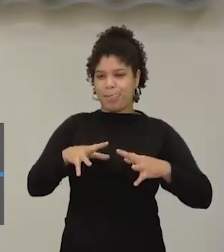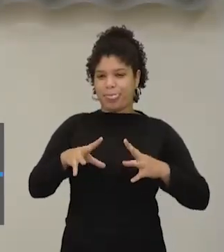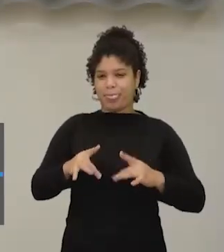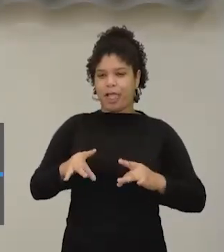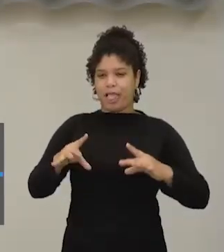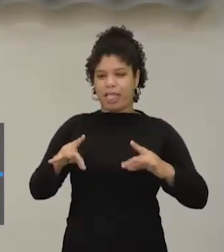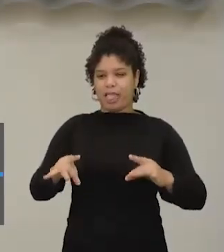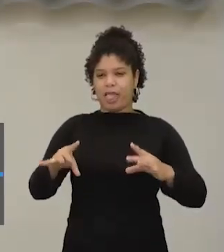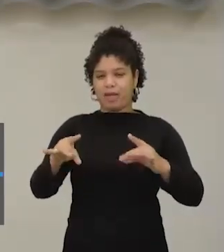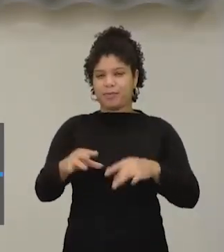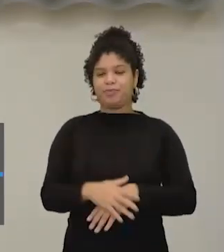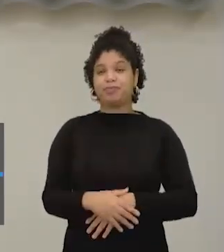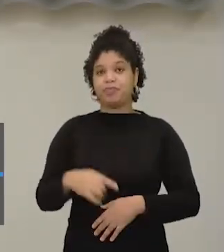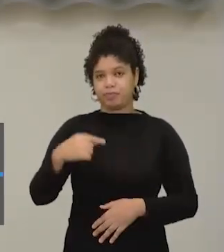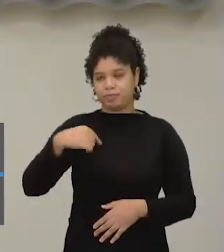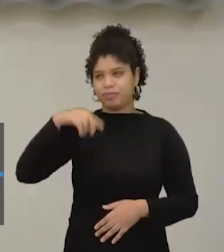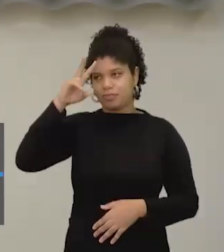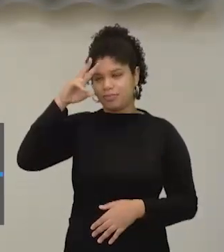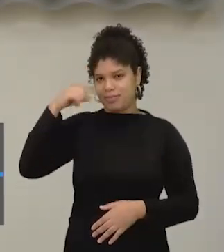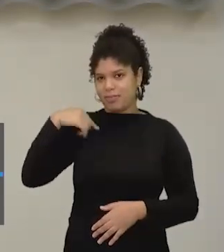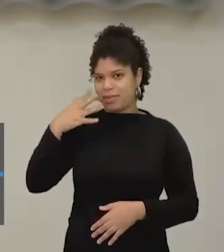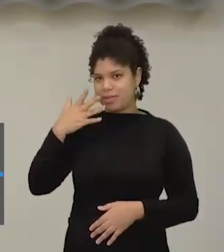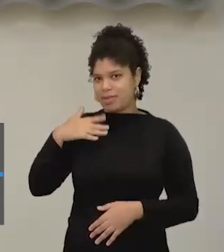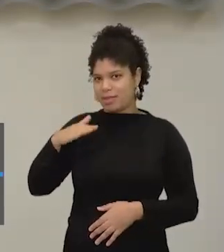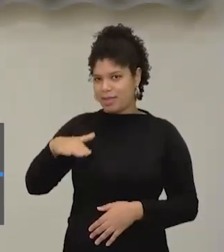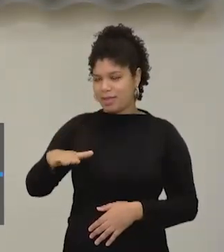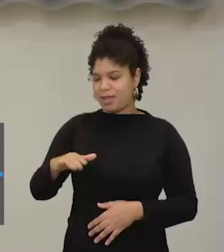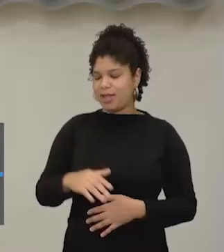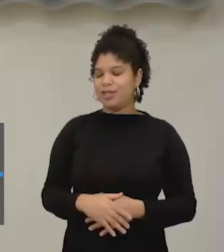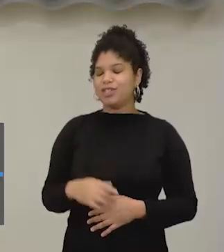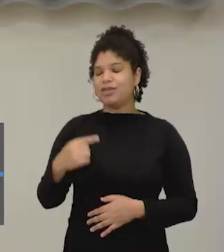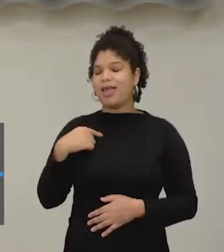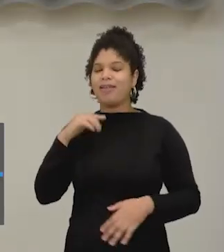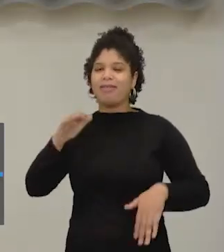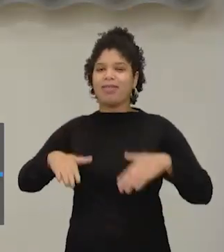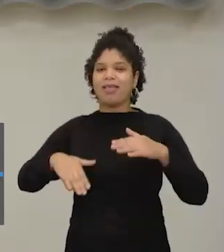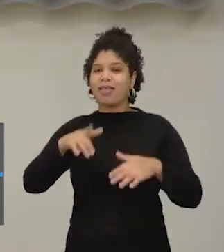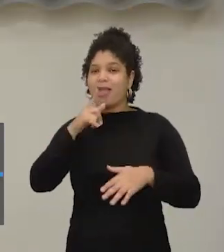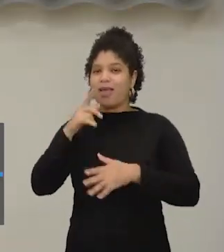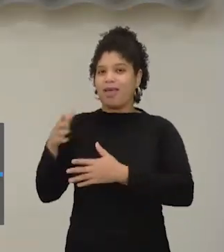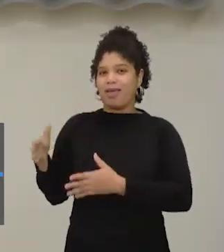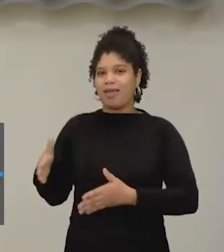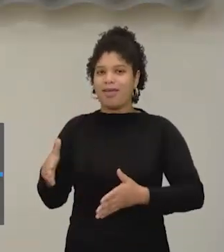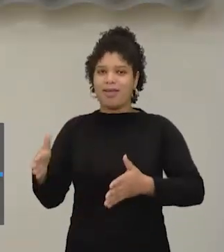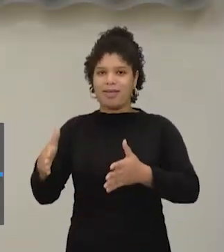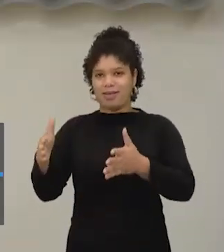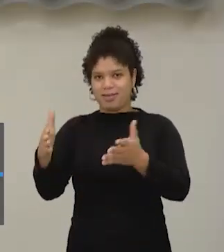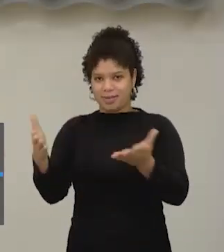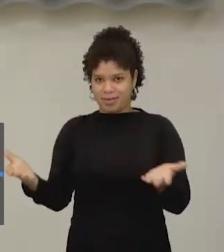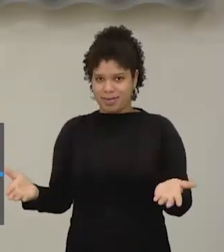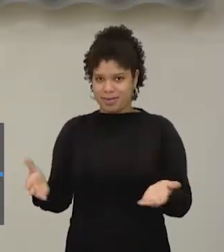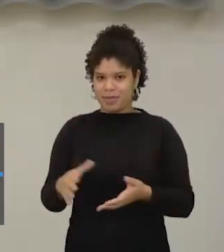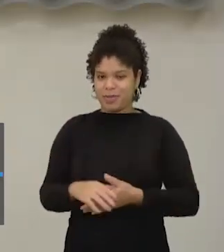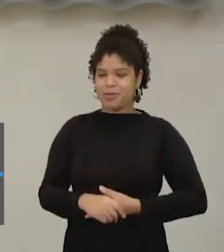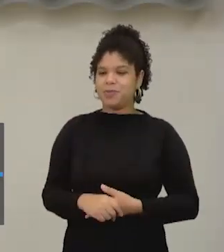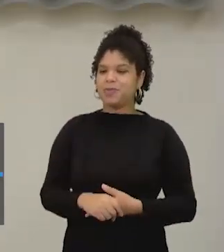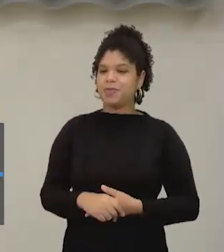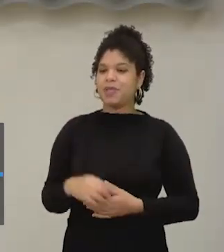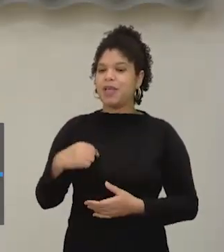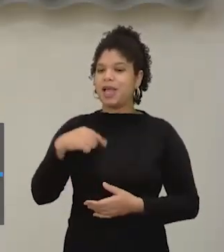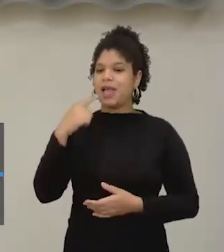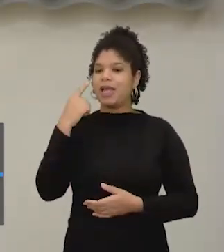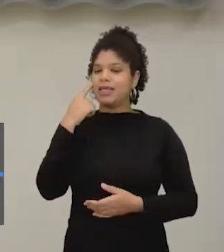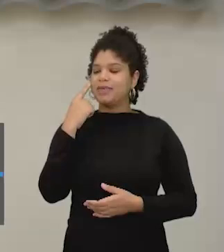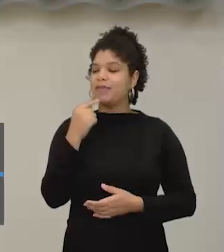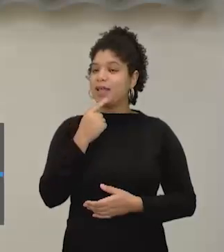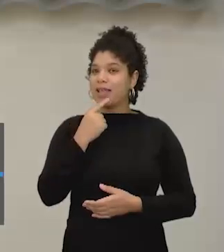rio... era um afluente do rio Paranapanema e ele tinha bastante argila. Então você